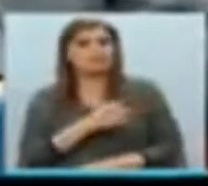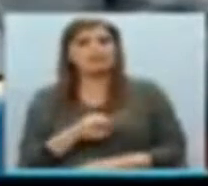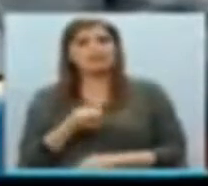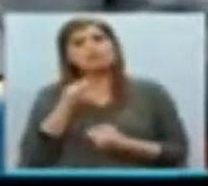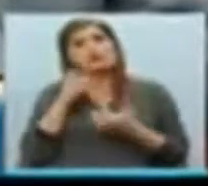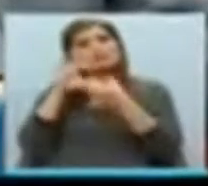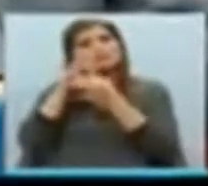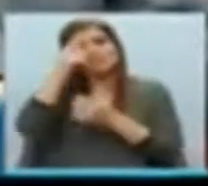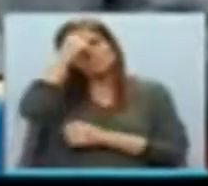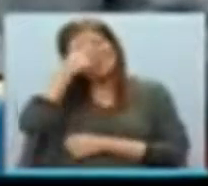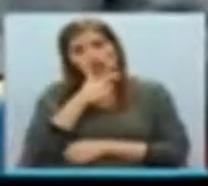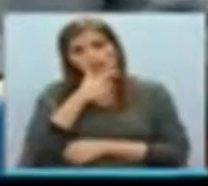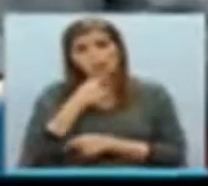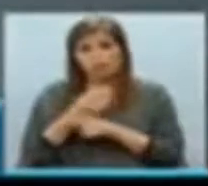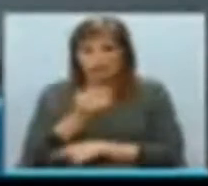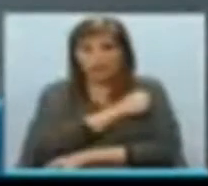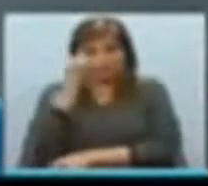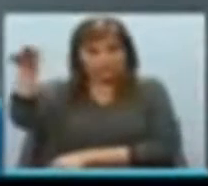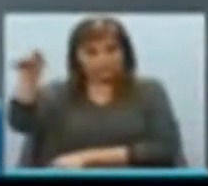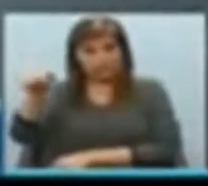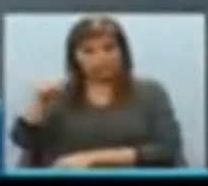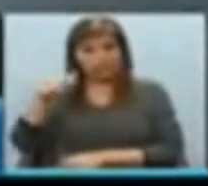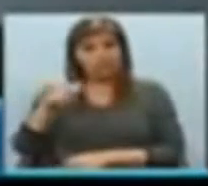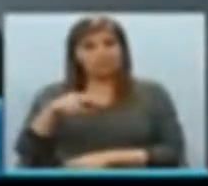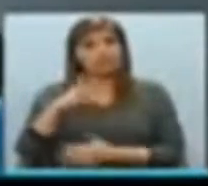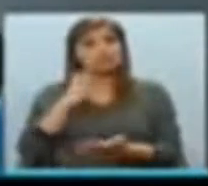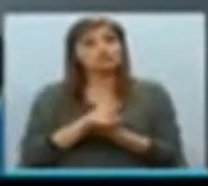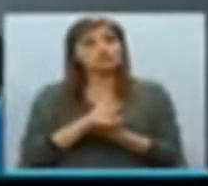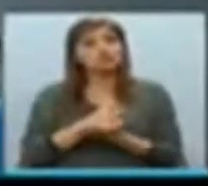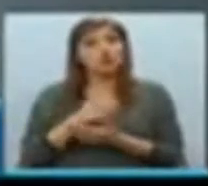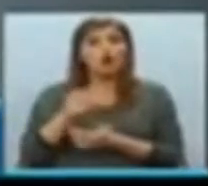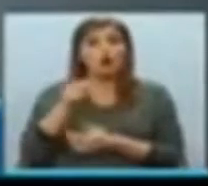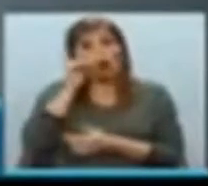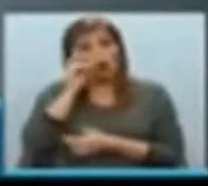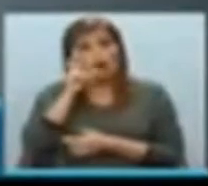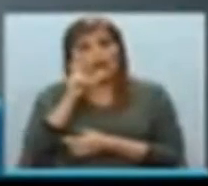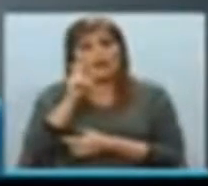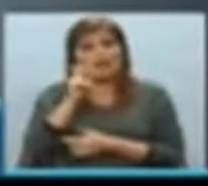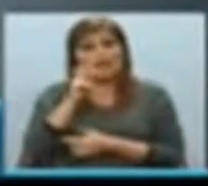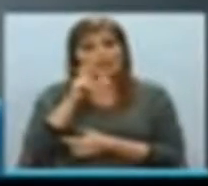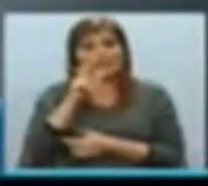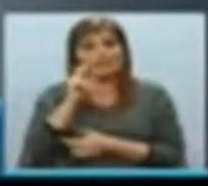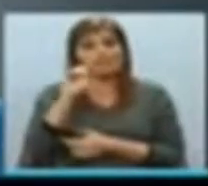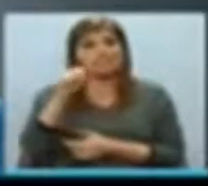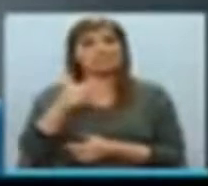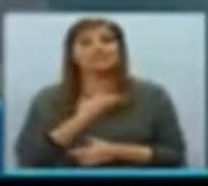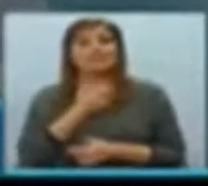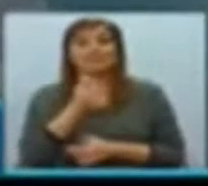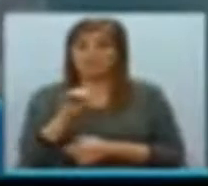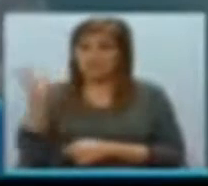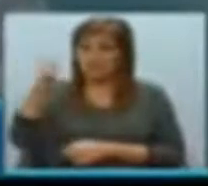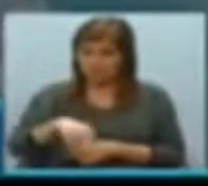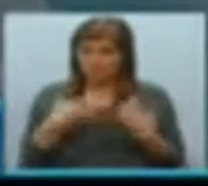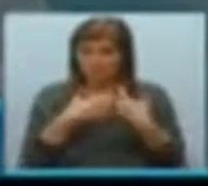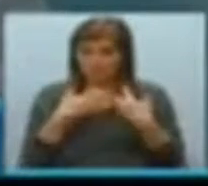porque ali naquela casa não só aristides veio depois da guerra ainda do dedão durante a guerra em